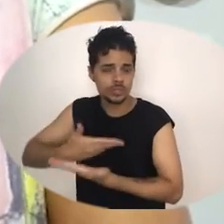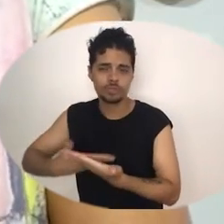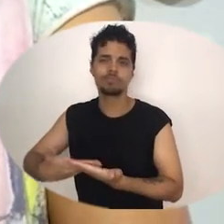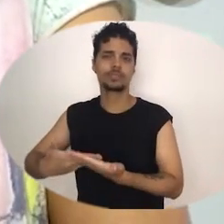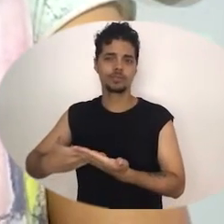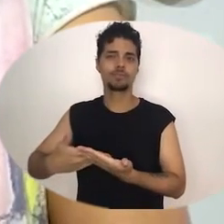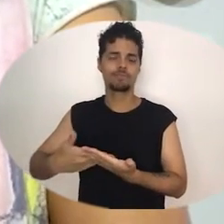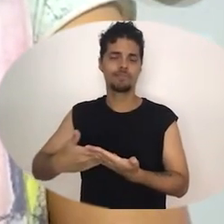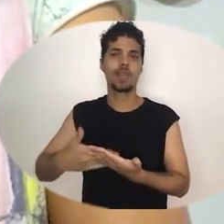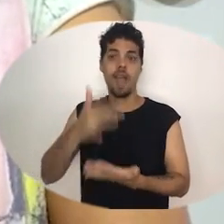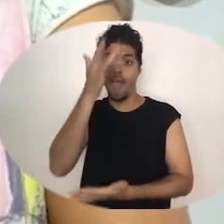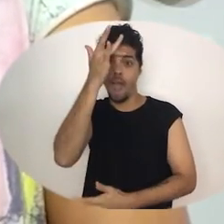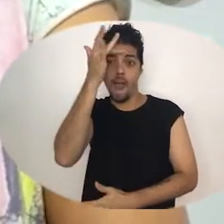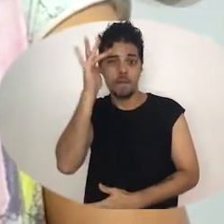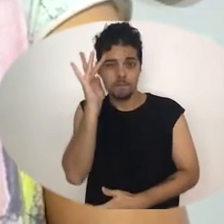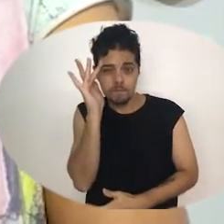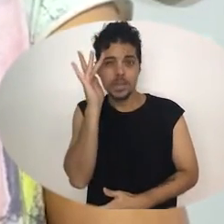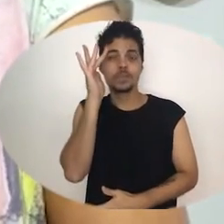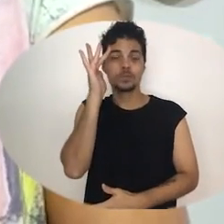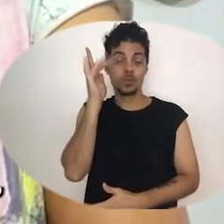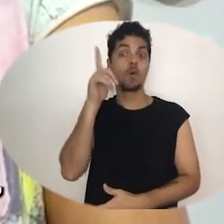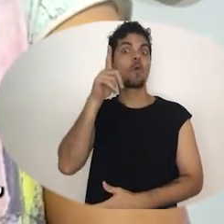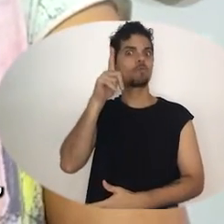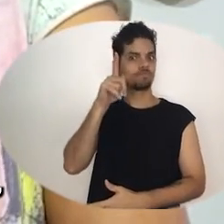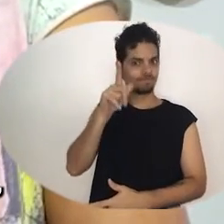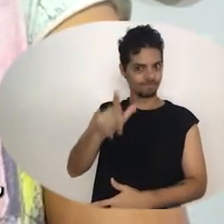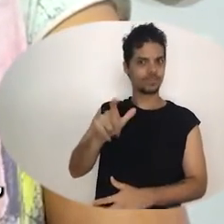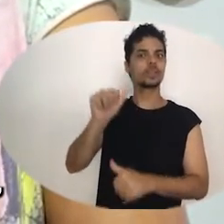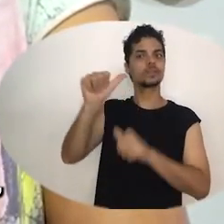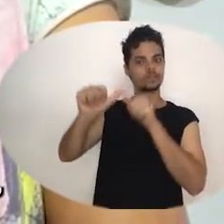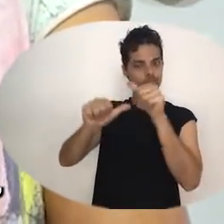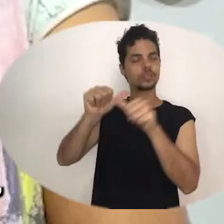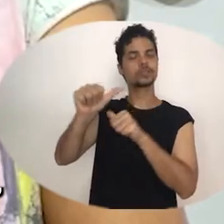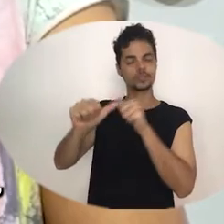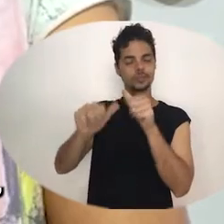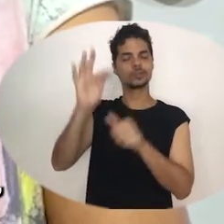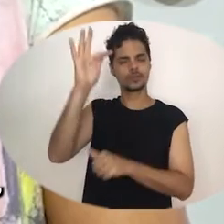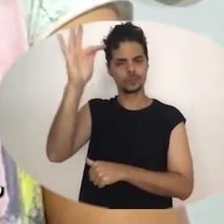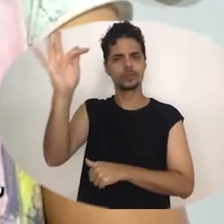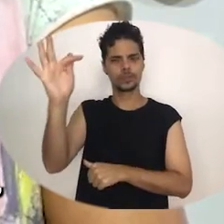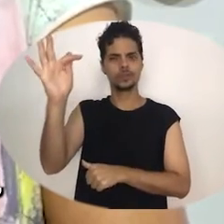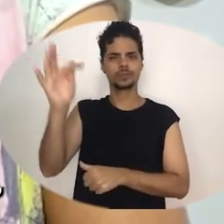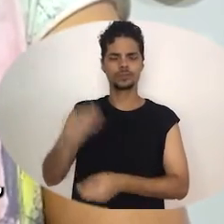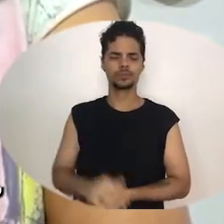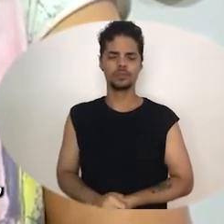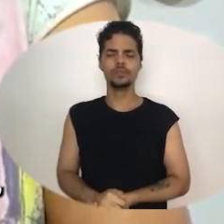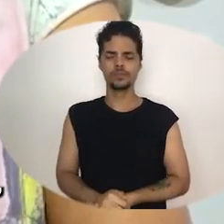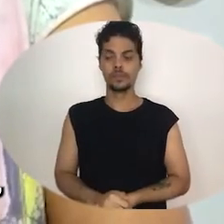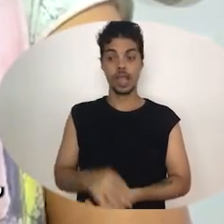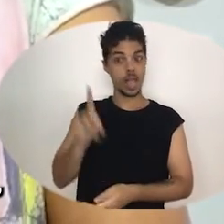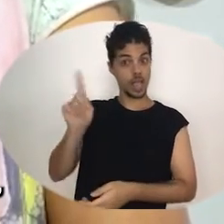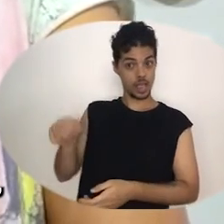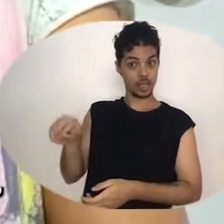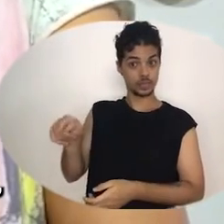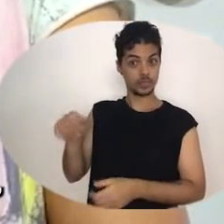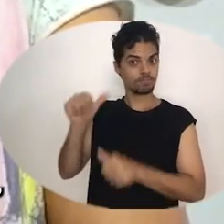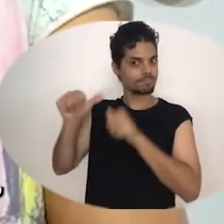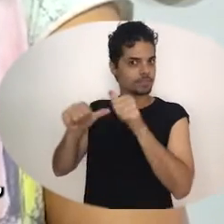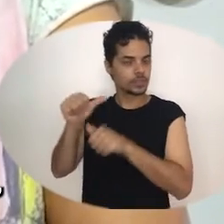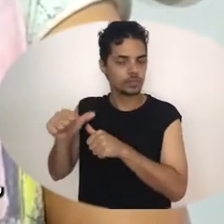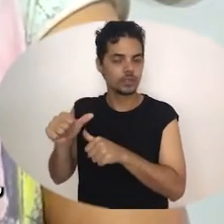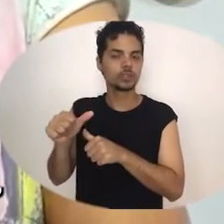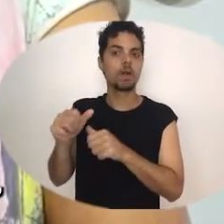afetivo. E que as pessoas, elas são capazes de fazer essa transformação. E que